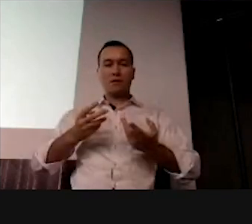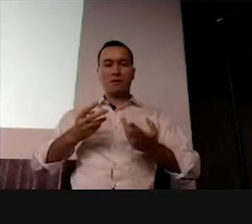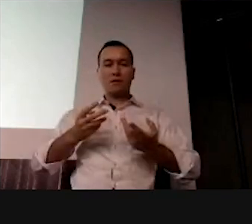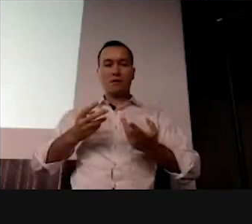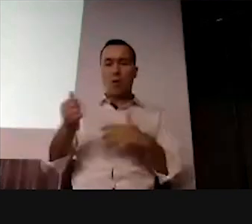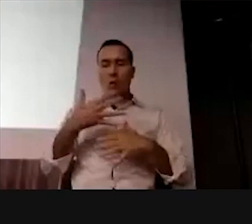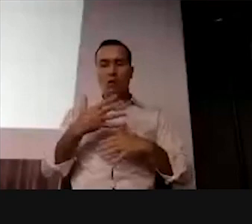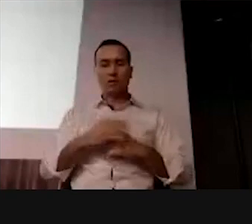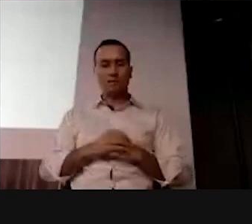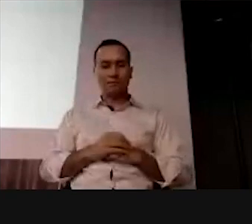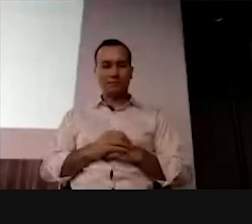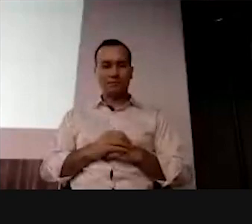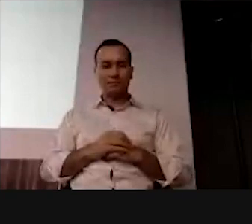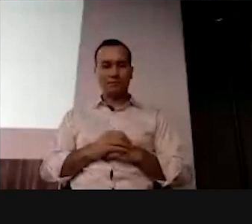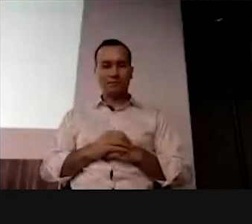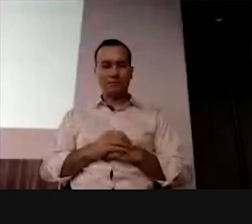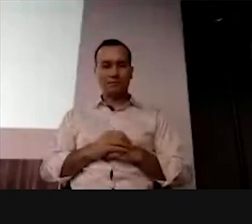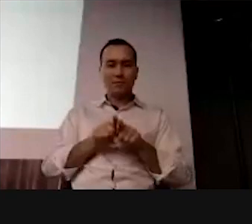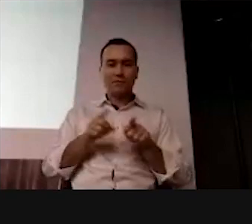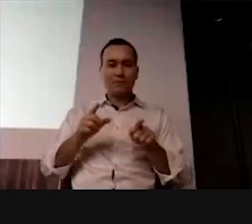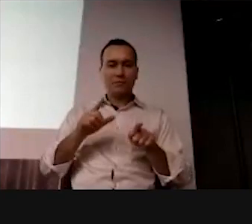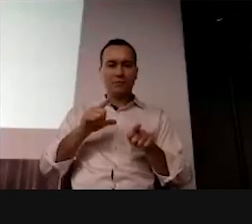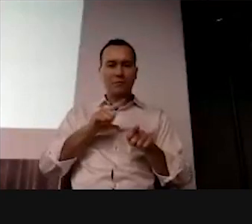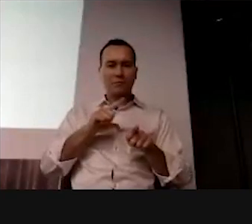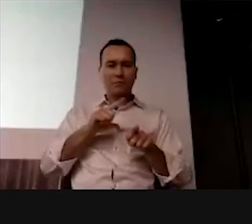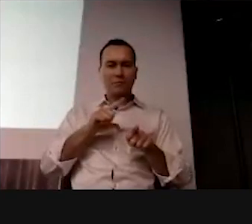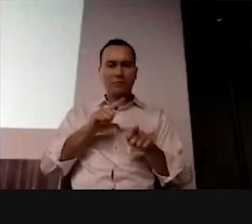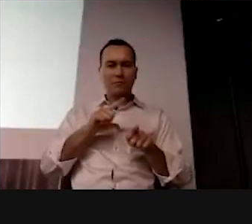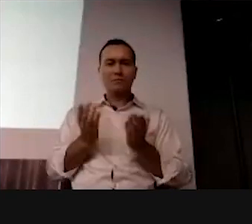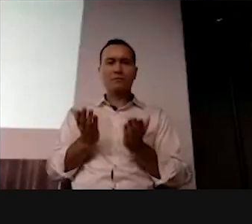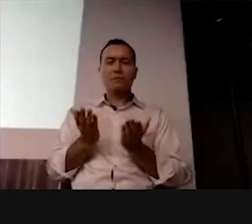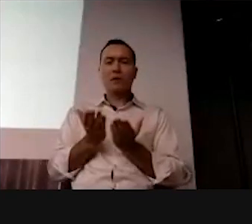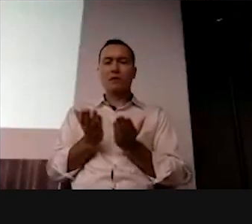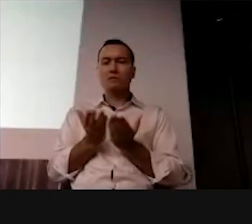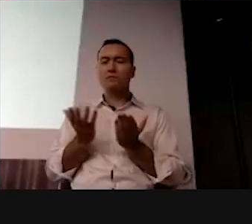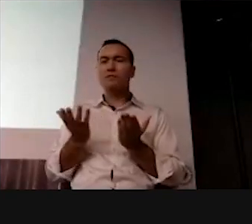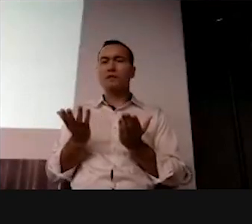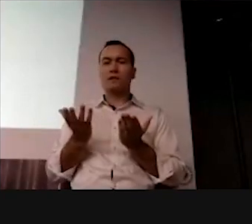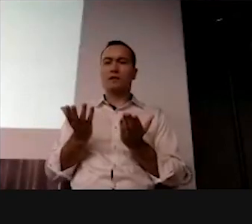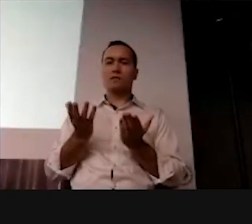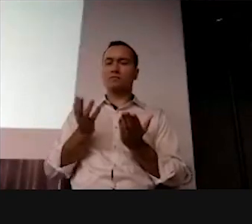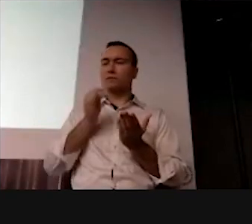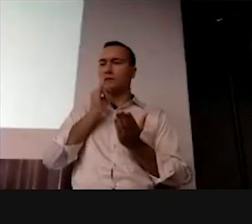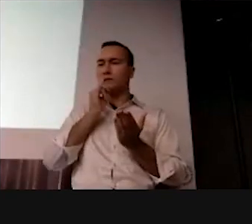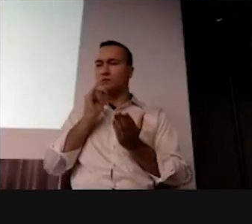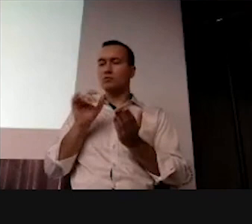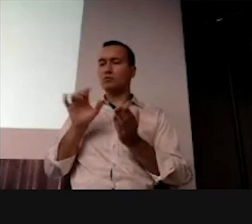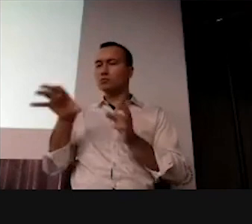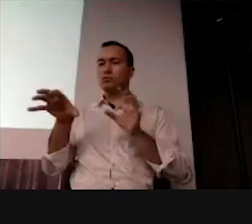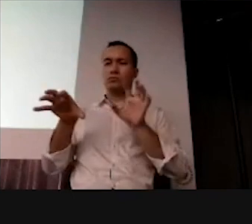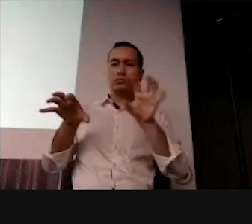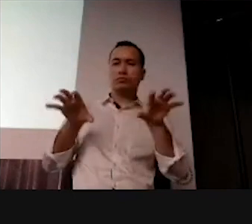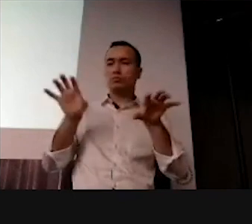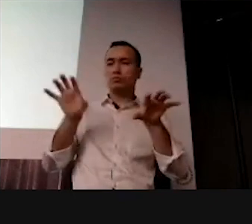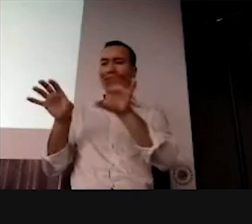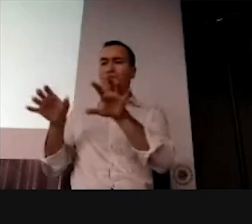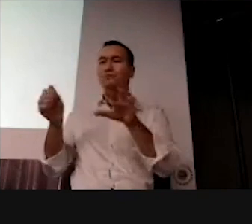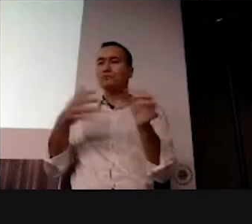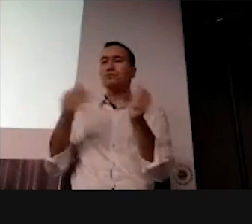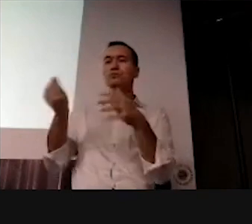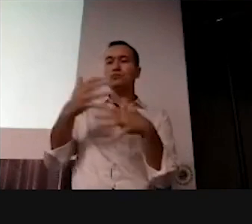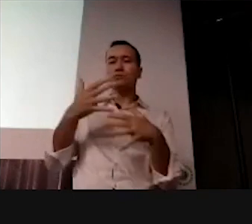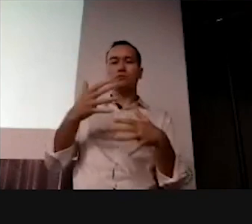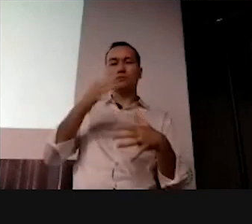outras organizações, indo para lugares que não estava antes, né, novos mercados, e uma capacidade de aprender para sempre. E o